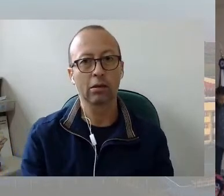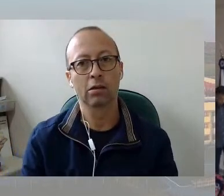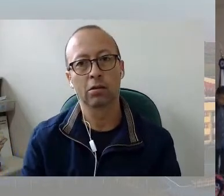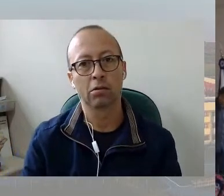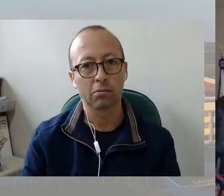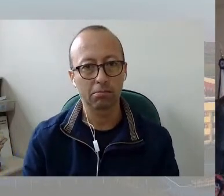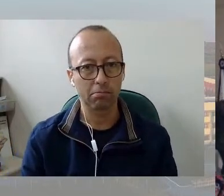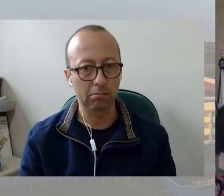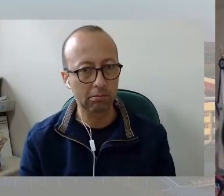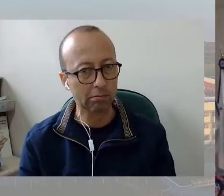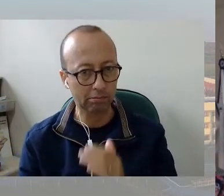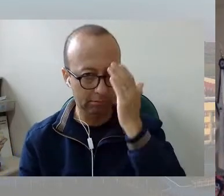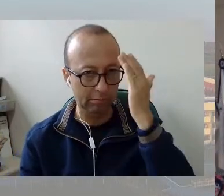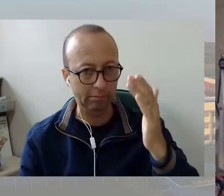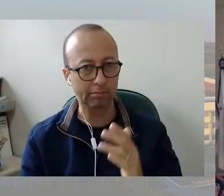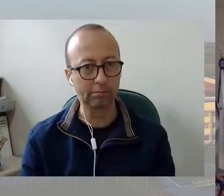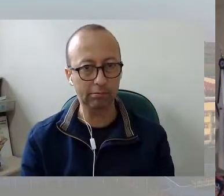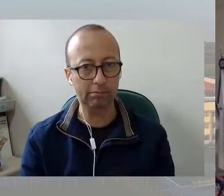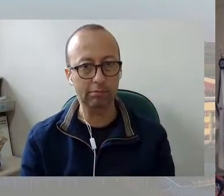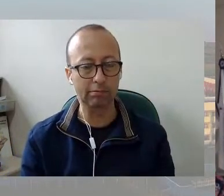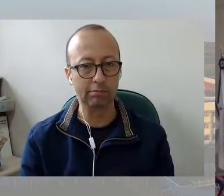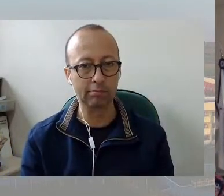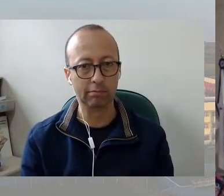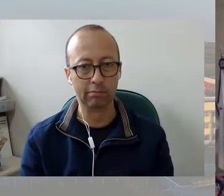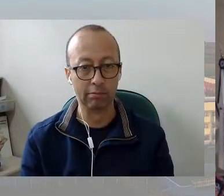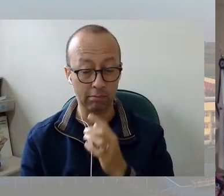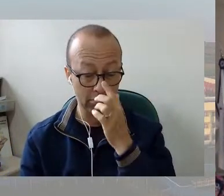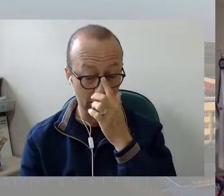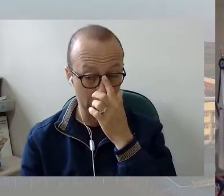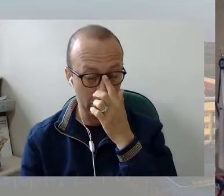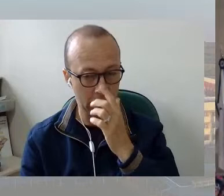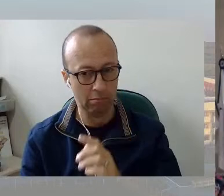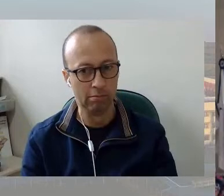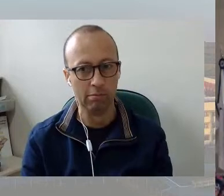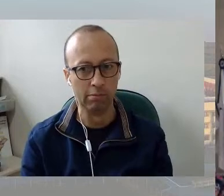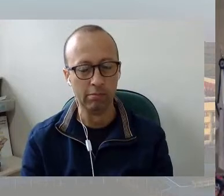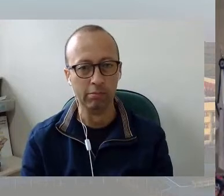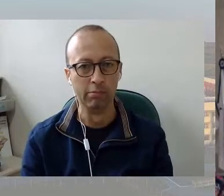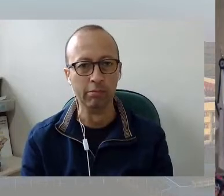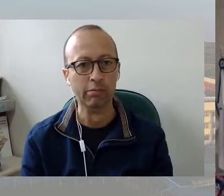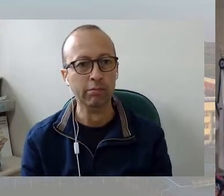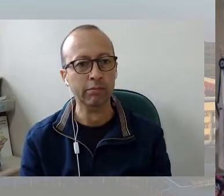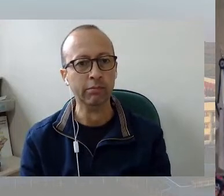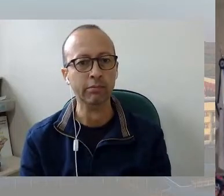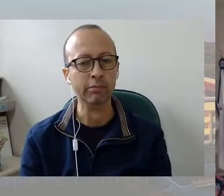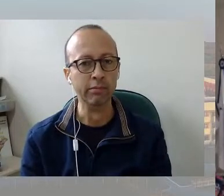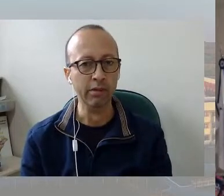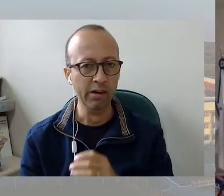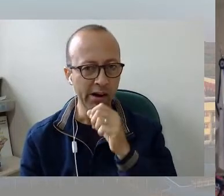Obrigado, João. O conselheiro José Guilherme pediu a palavra, por favor, Guilherme.